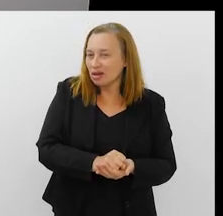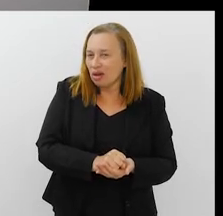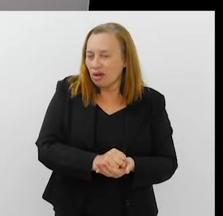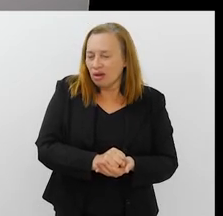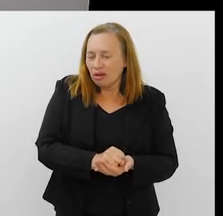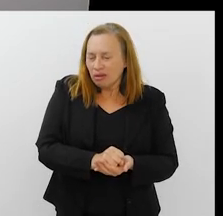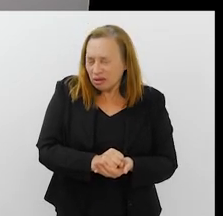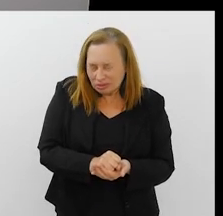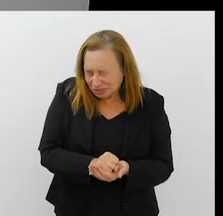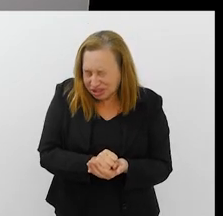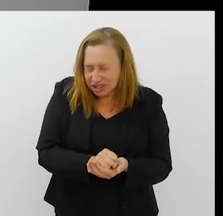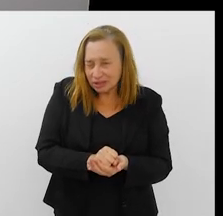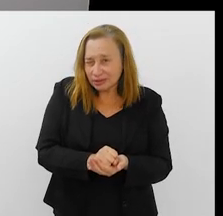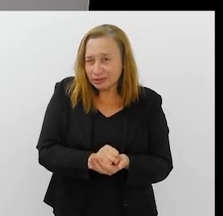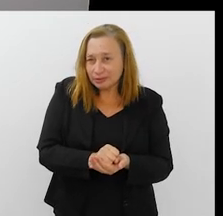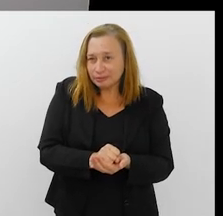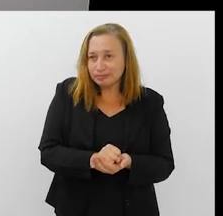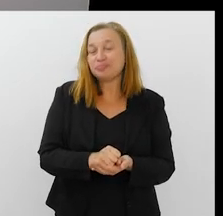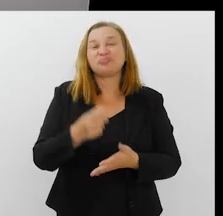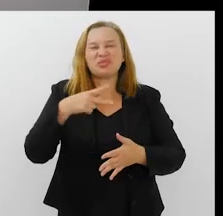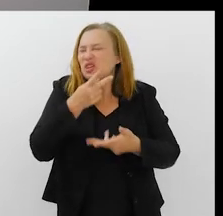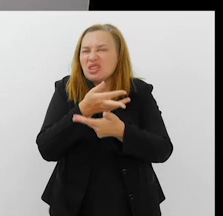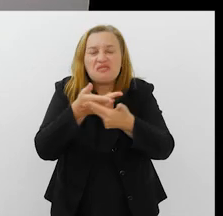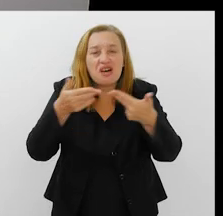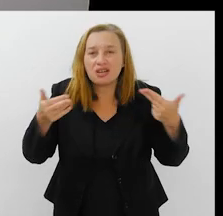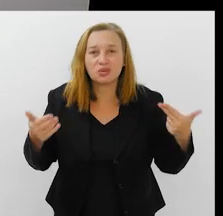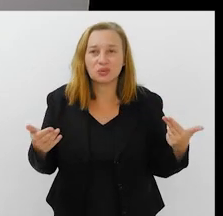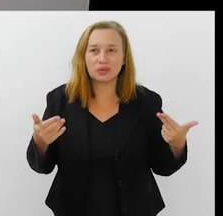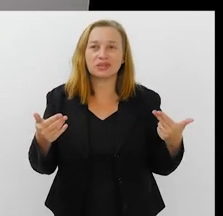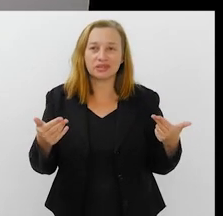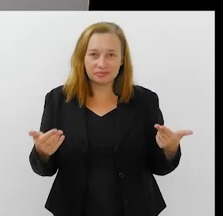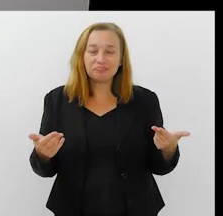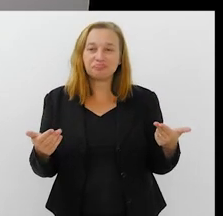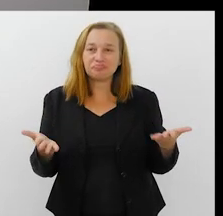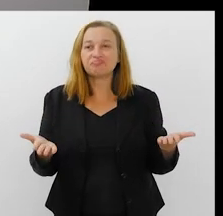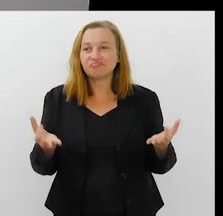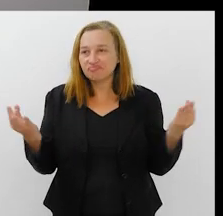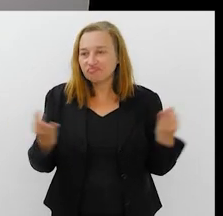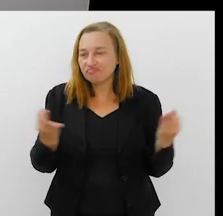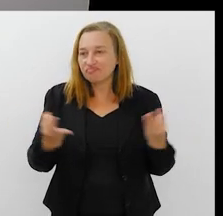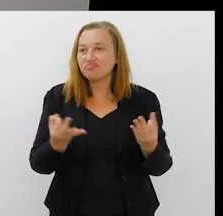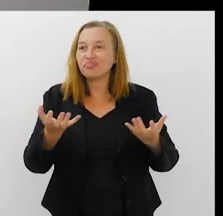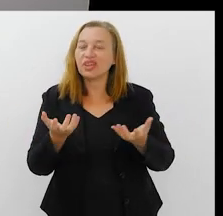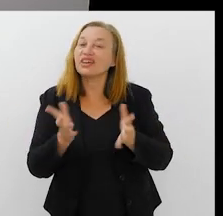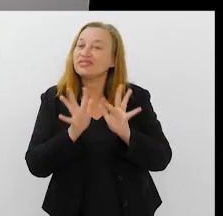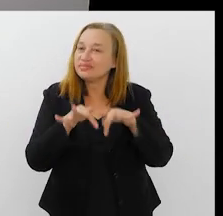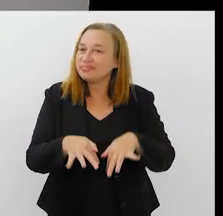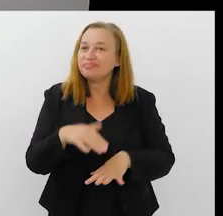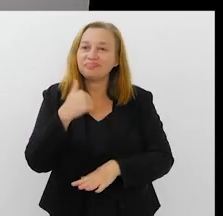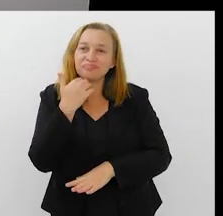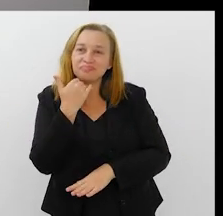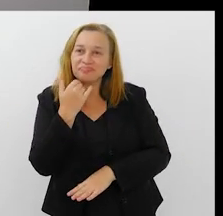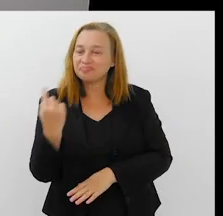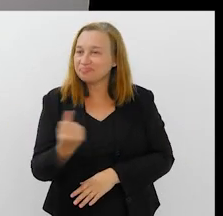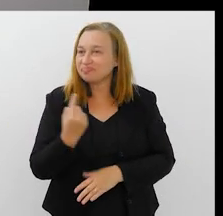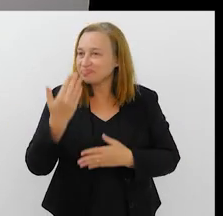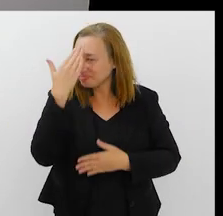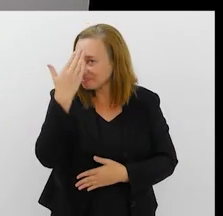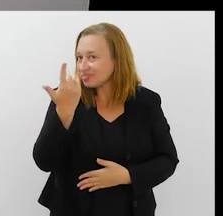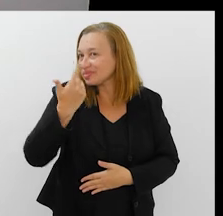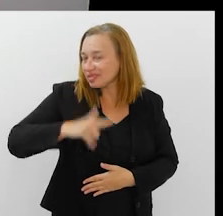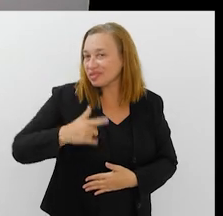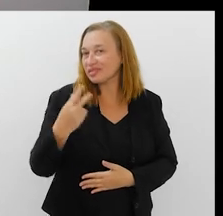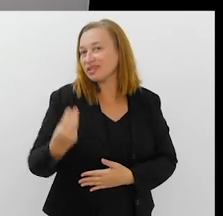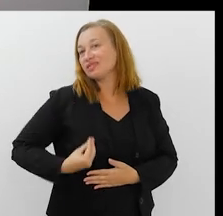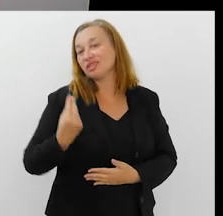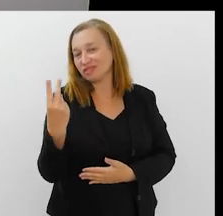registro vai ficar aí ainda muito... Ainda bem que falou de enredo, falou disso tudo. É ótimo. E eu quero terminar esse nosso